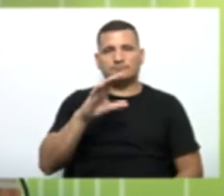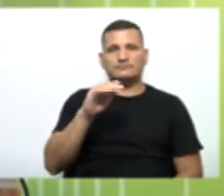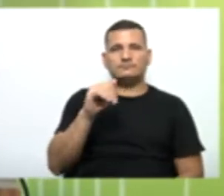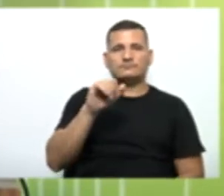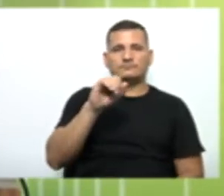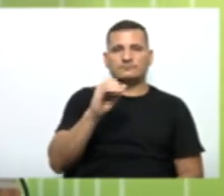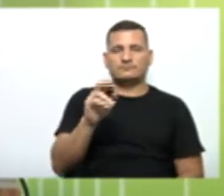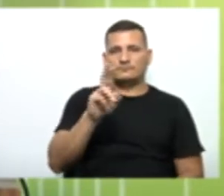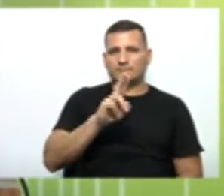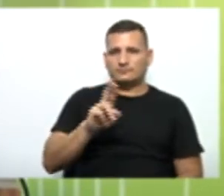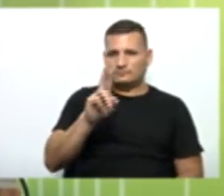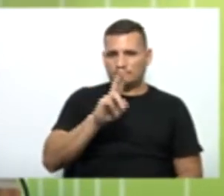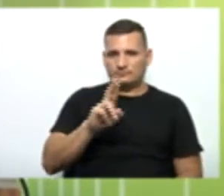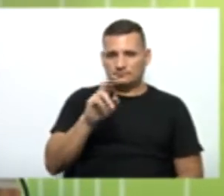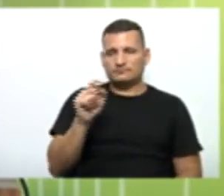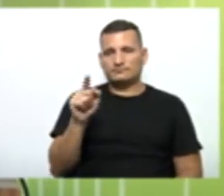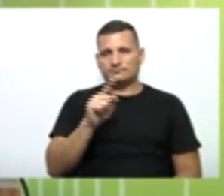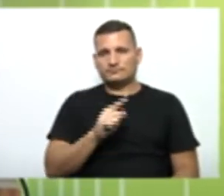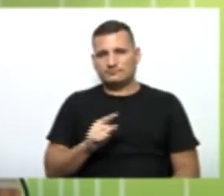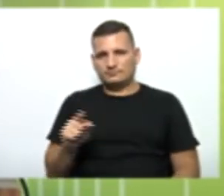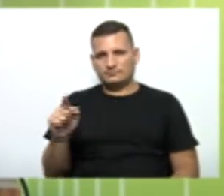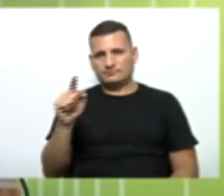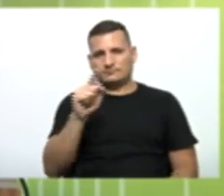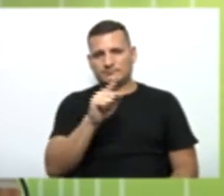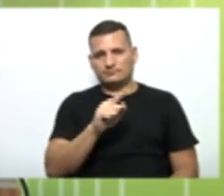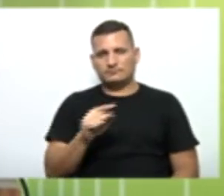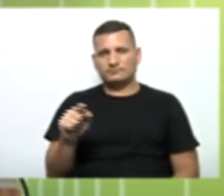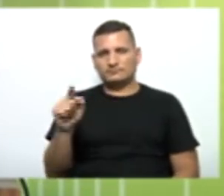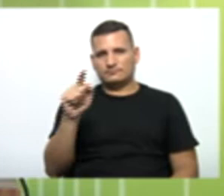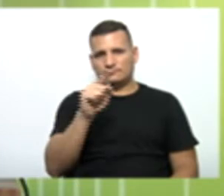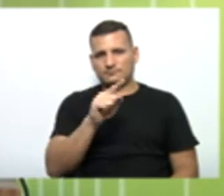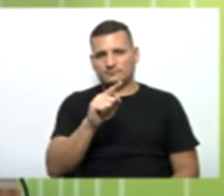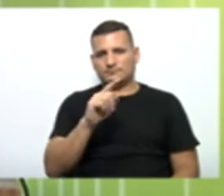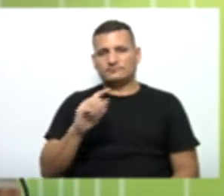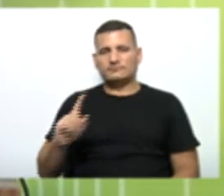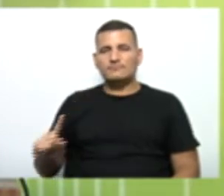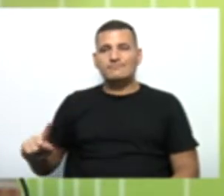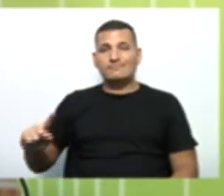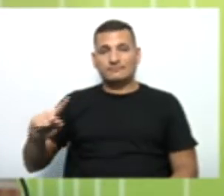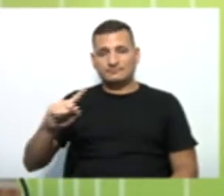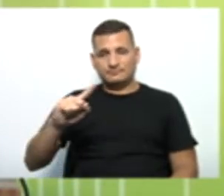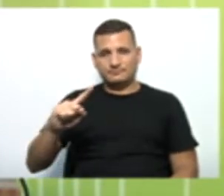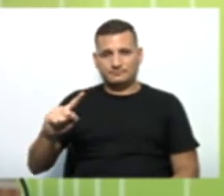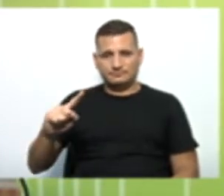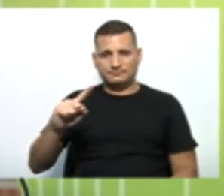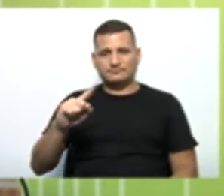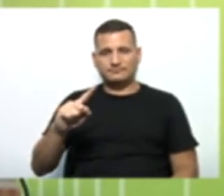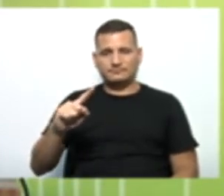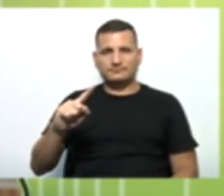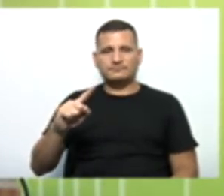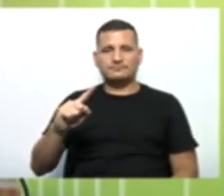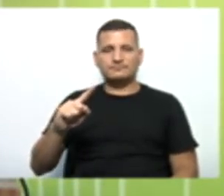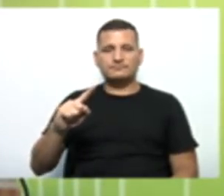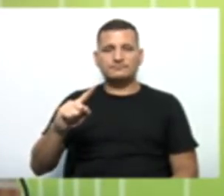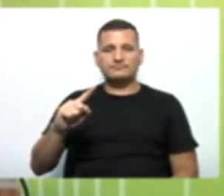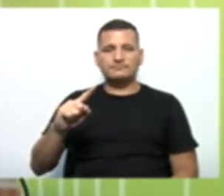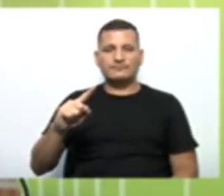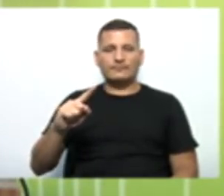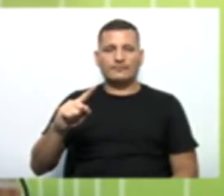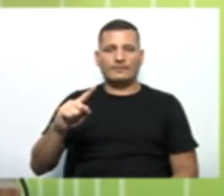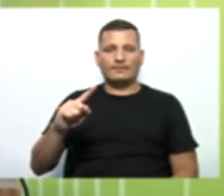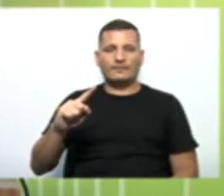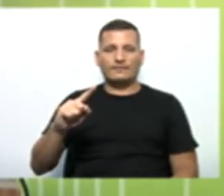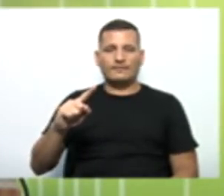certo? Ele pegou um outro caso de uso dentro desse maior, tirou, certo? E